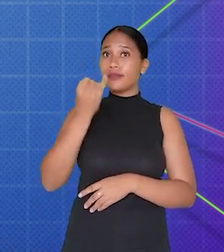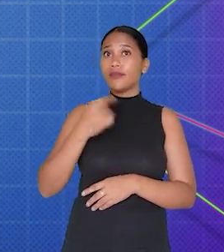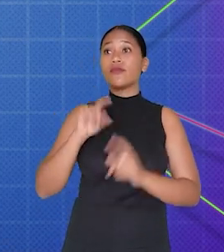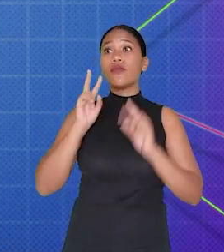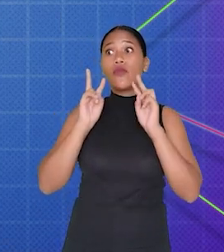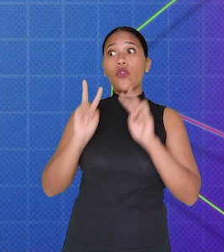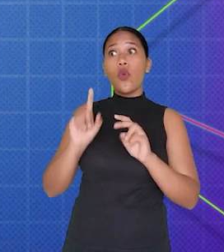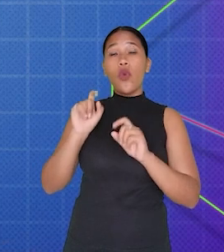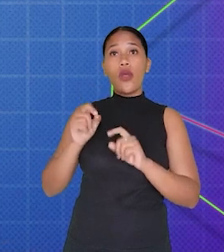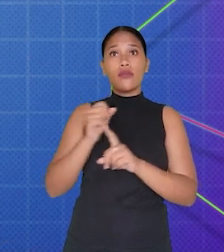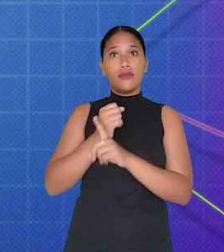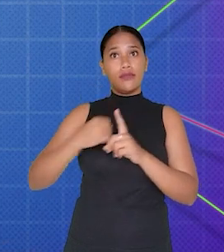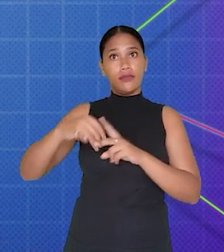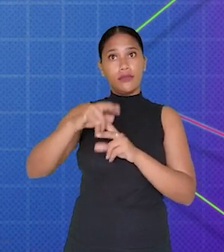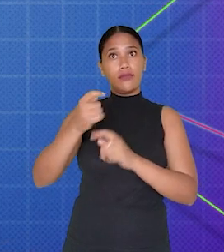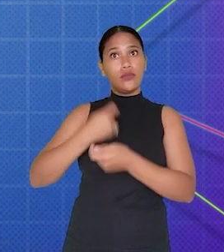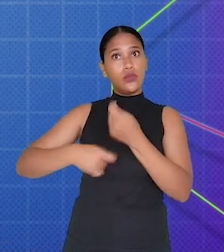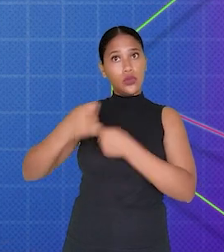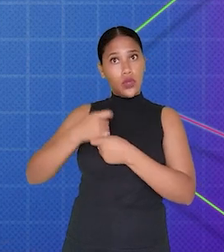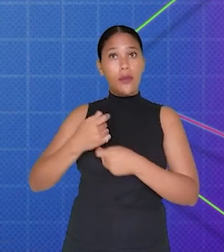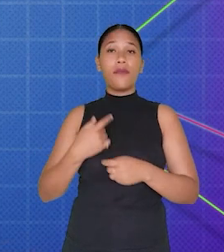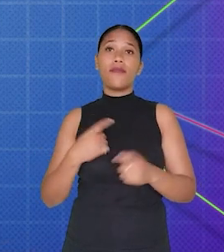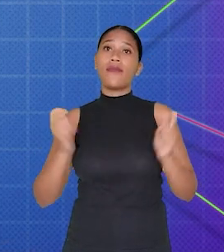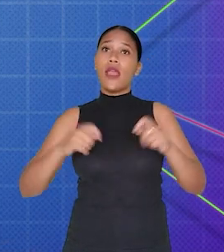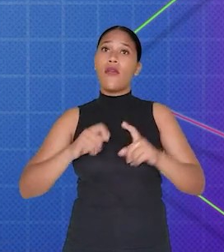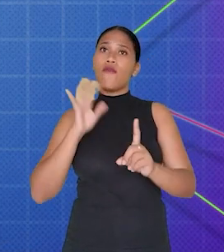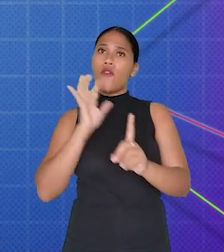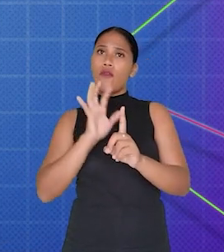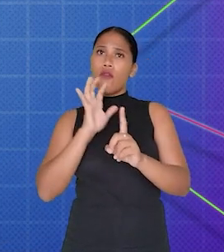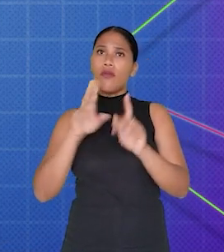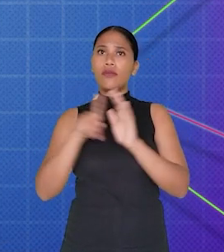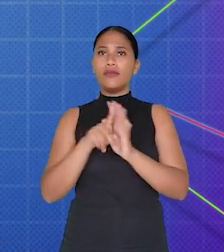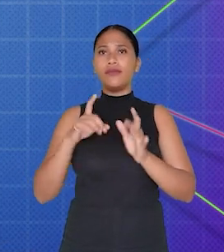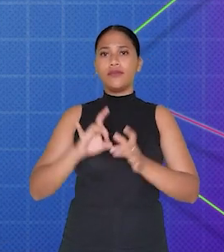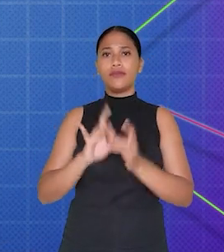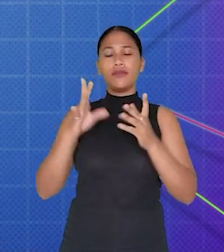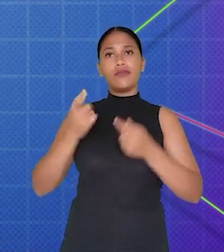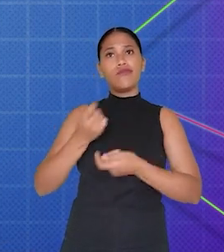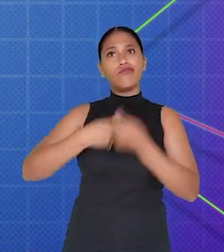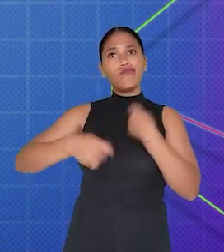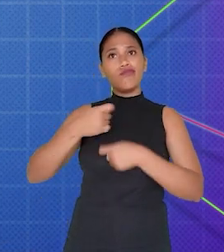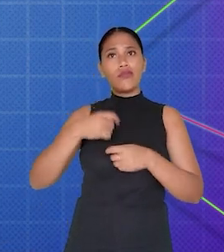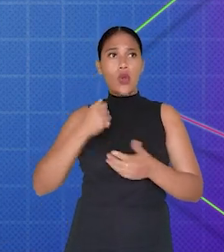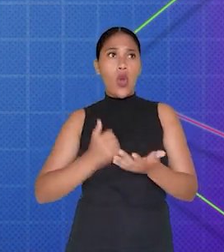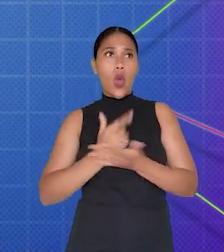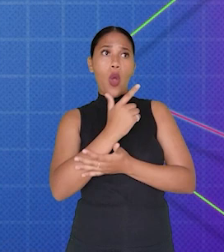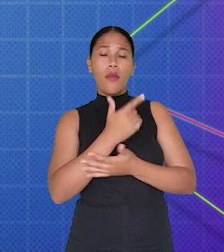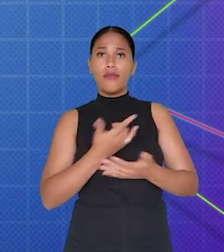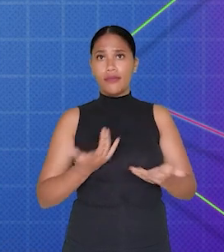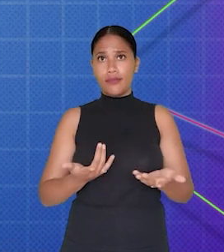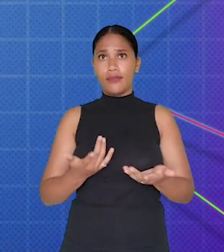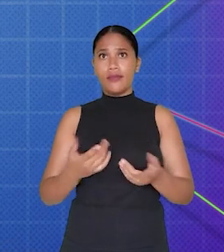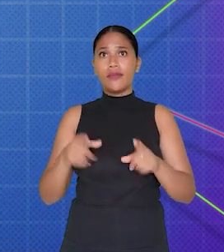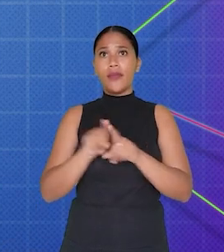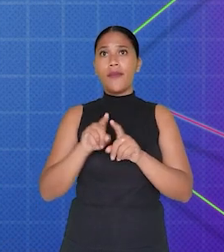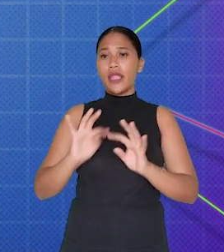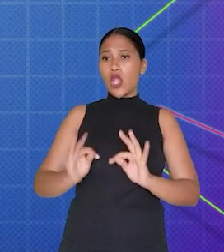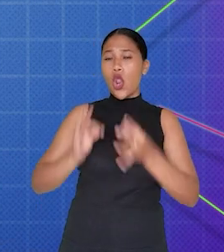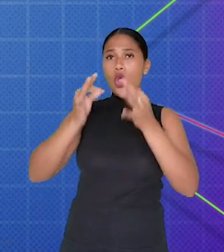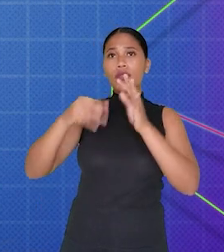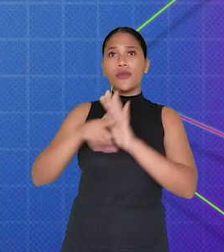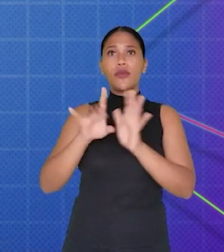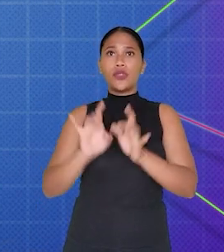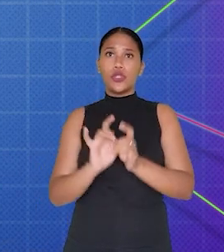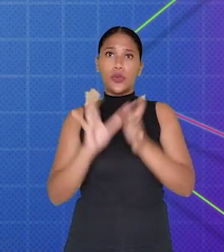é importante considerar o perfil socioeconômico do público-alvo, que pode influenciar a disponibilidade de recursos financeiros para adquirir o jogo, bem como